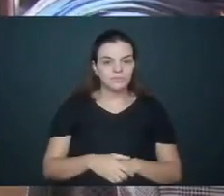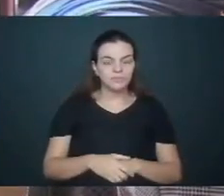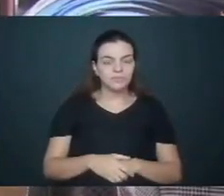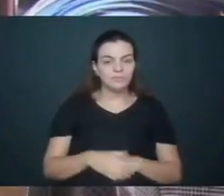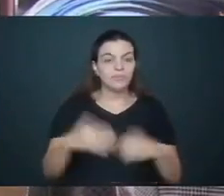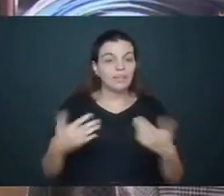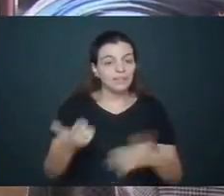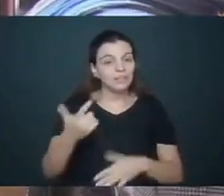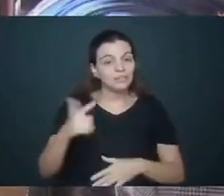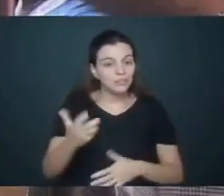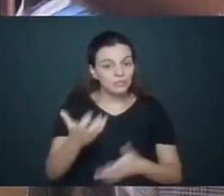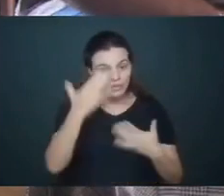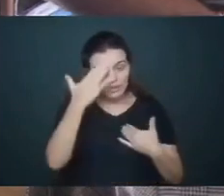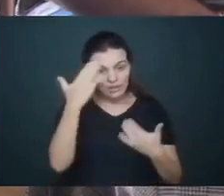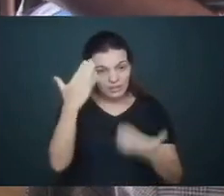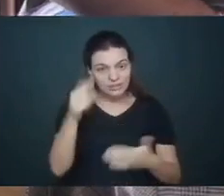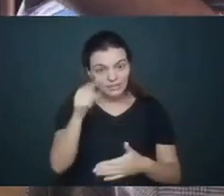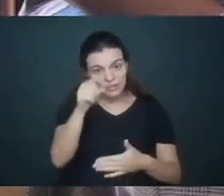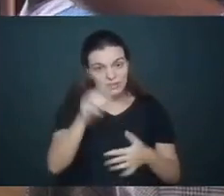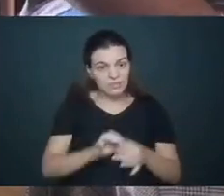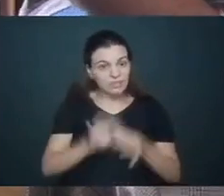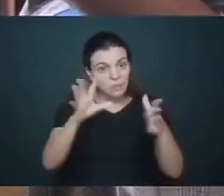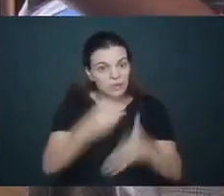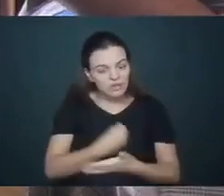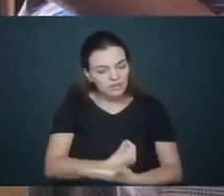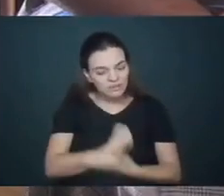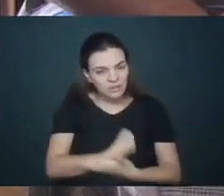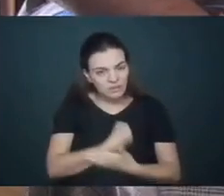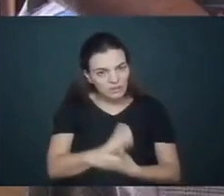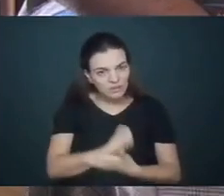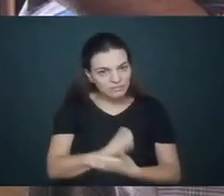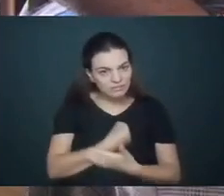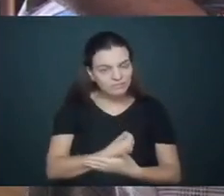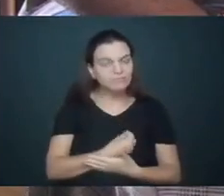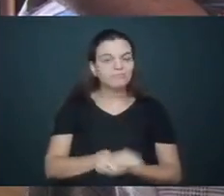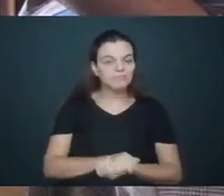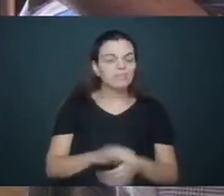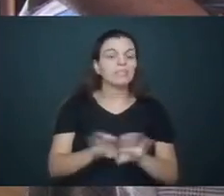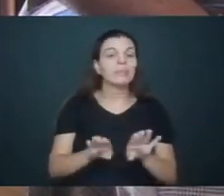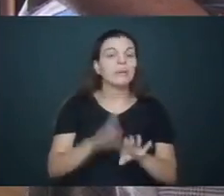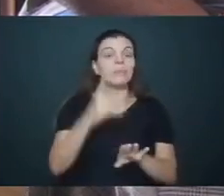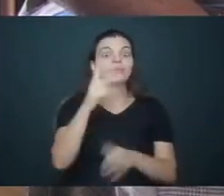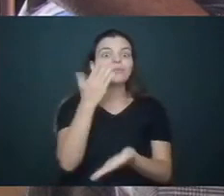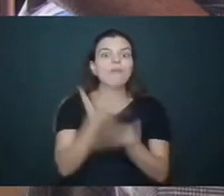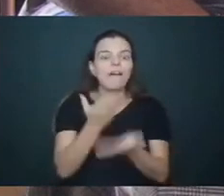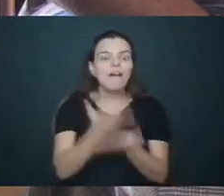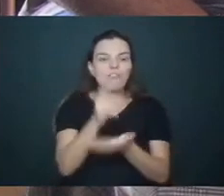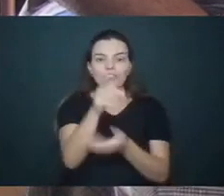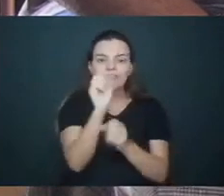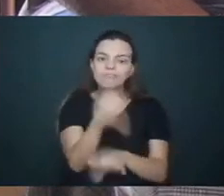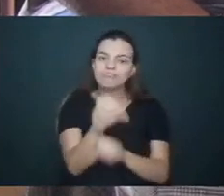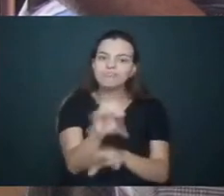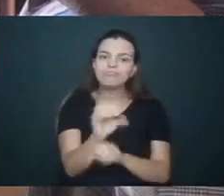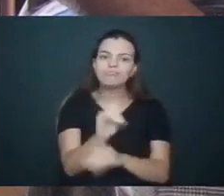quero agradecer pela sua disponibilidade e pela verdadeira aula que deu para todos nós.